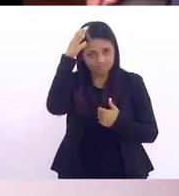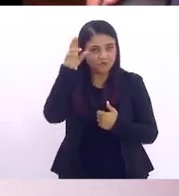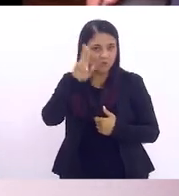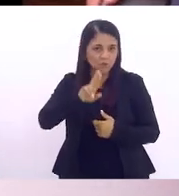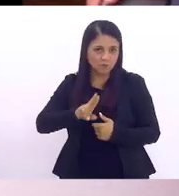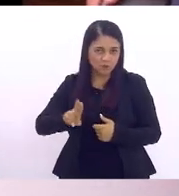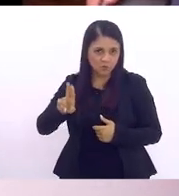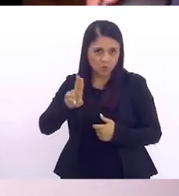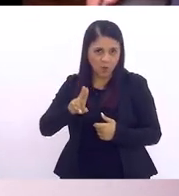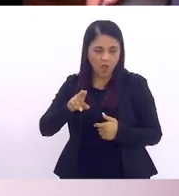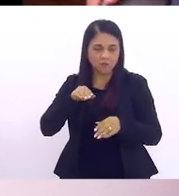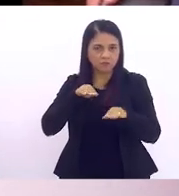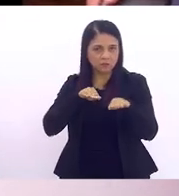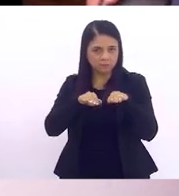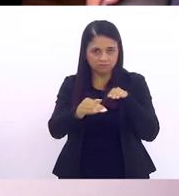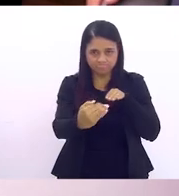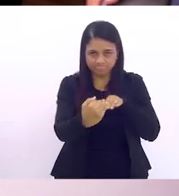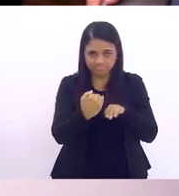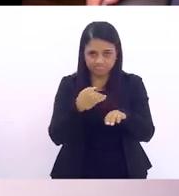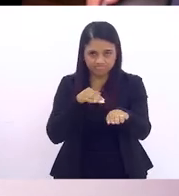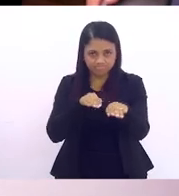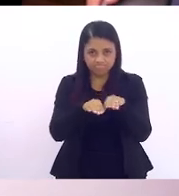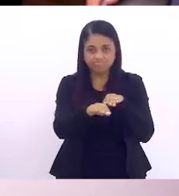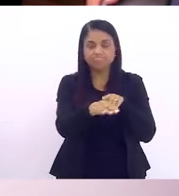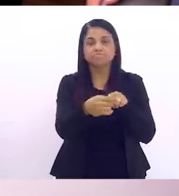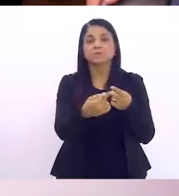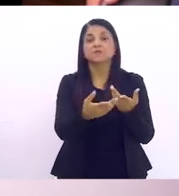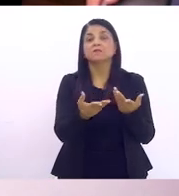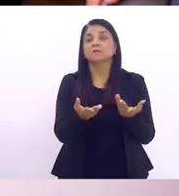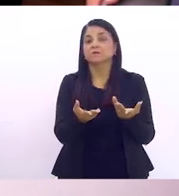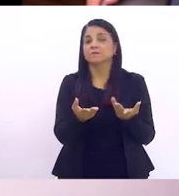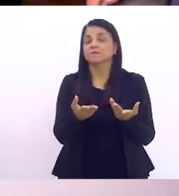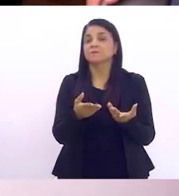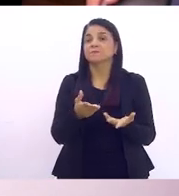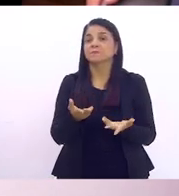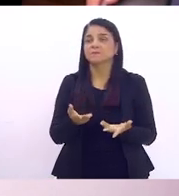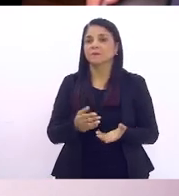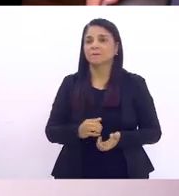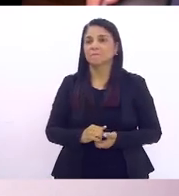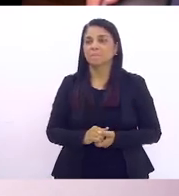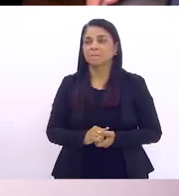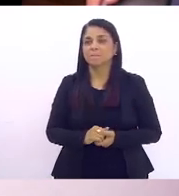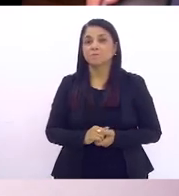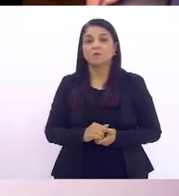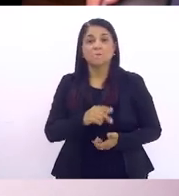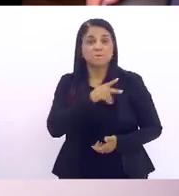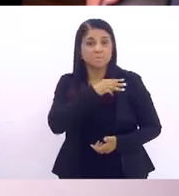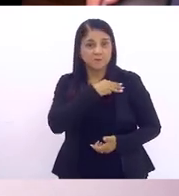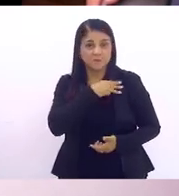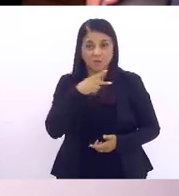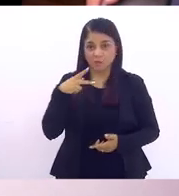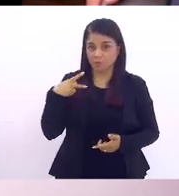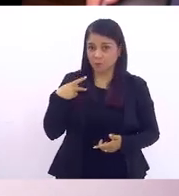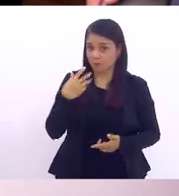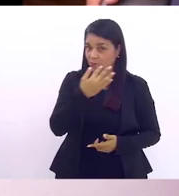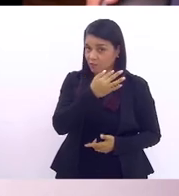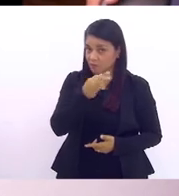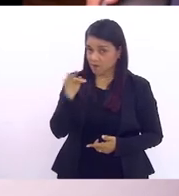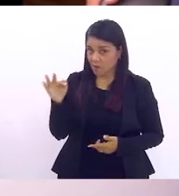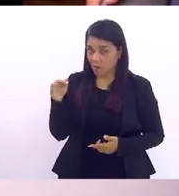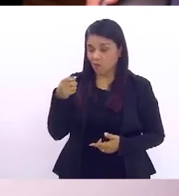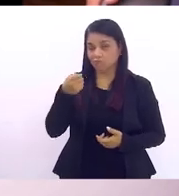rodovia eh então Eh pelo Ministério Público Público Federal eu diria